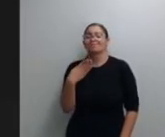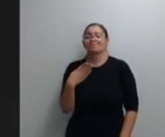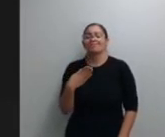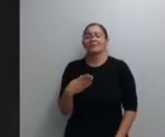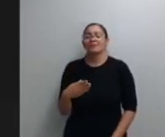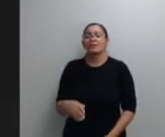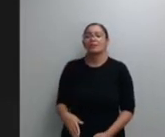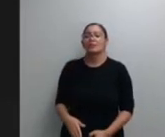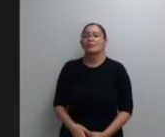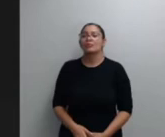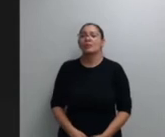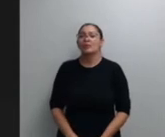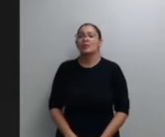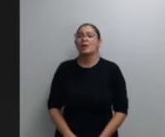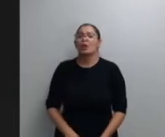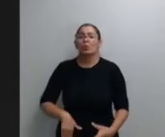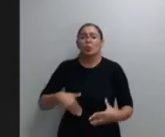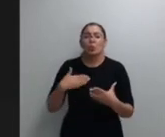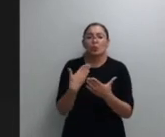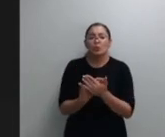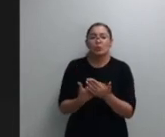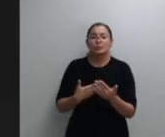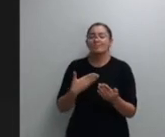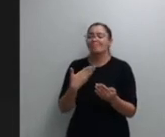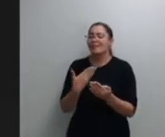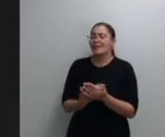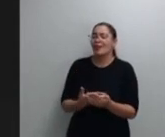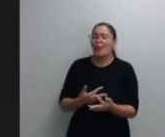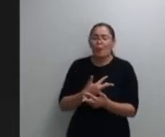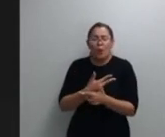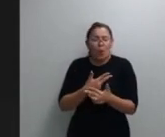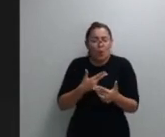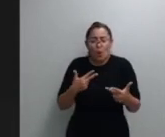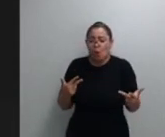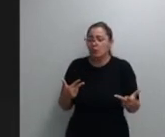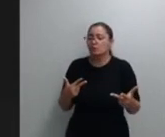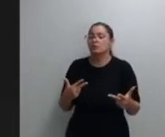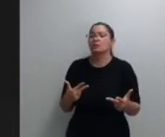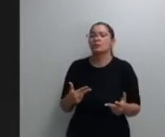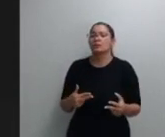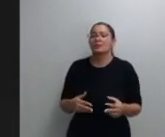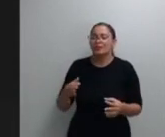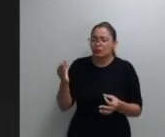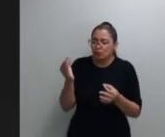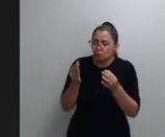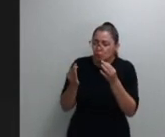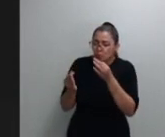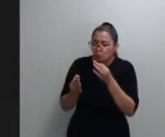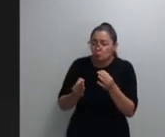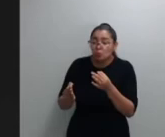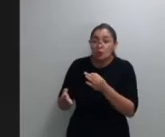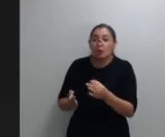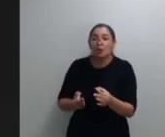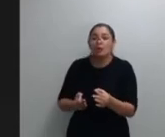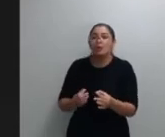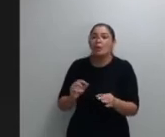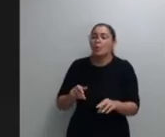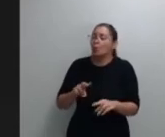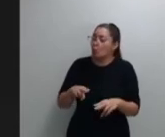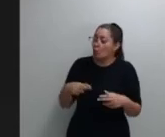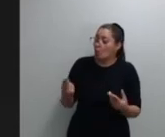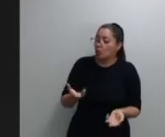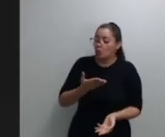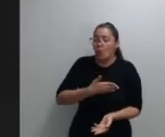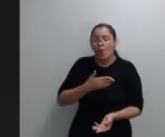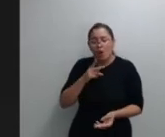como eu disse estudei de forma muito detalhada muito cautelosa e é bom que outros colegas possam lançar o